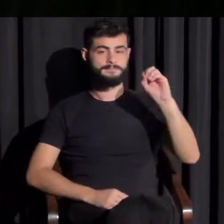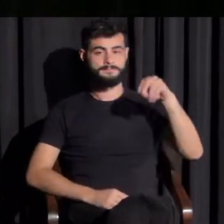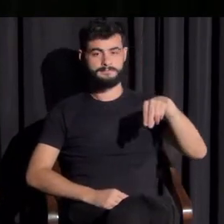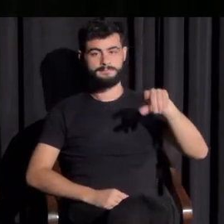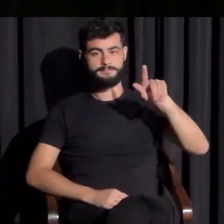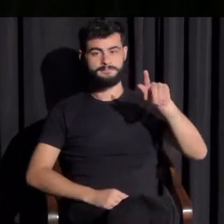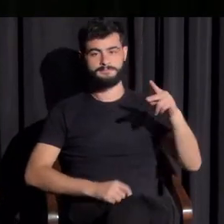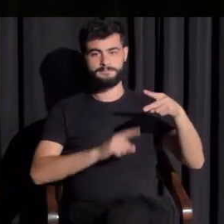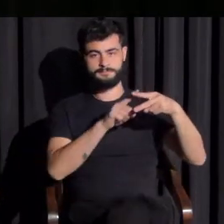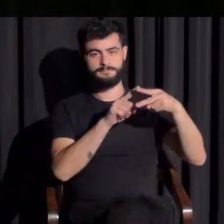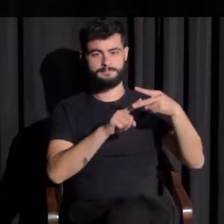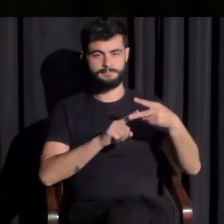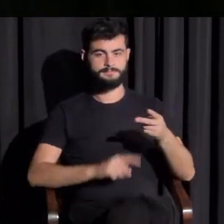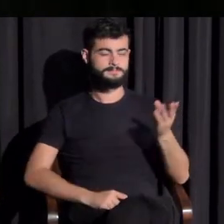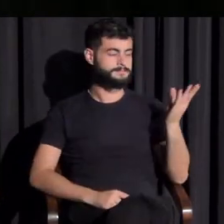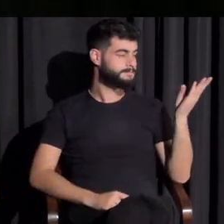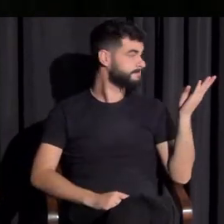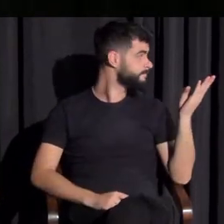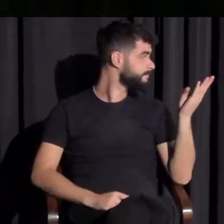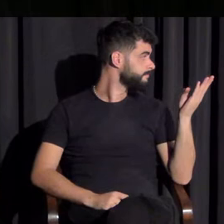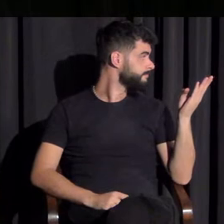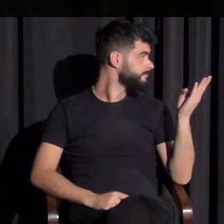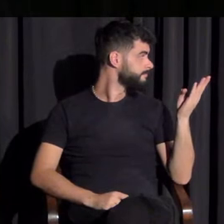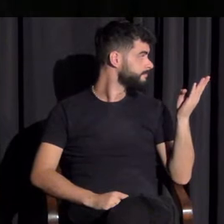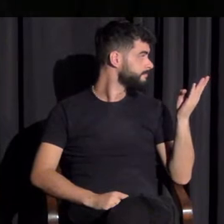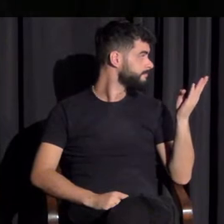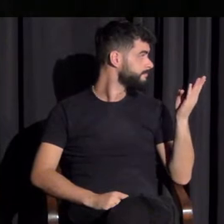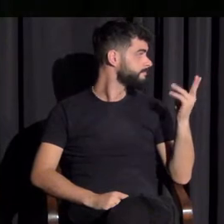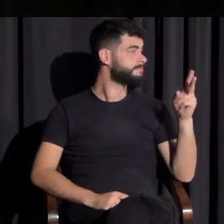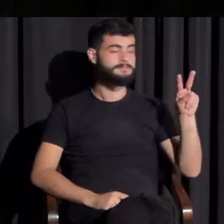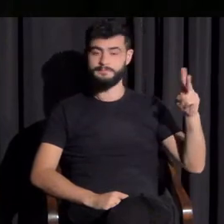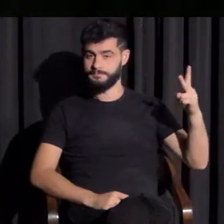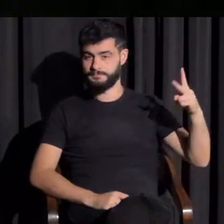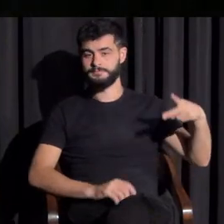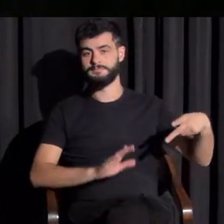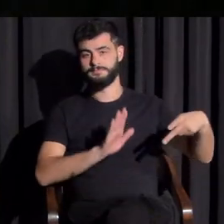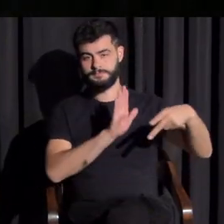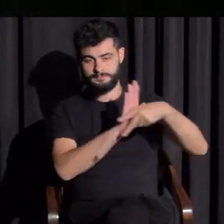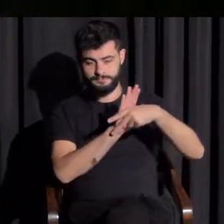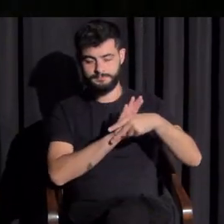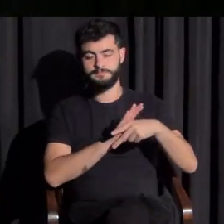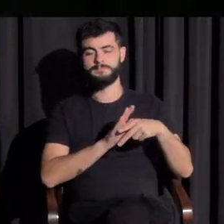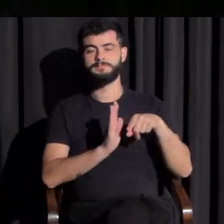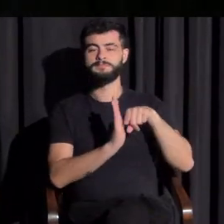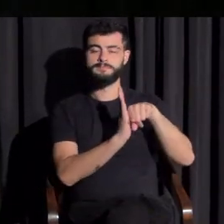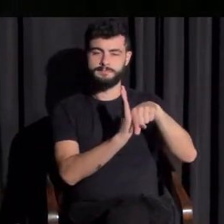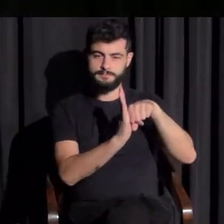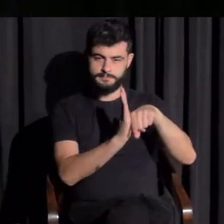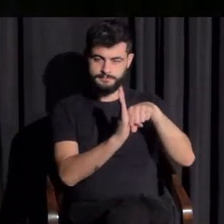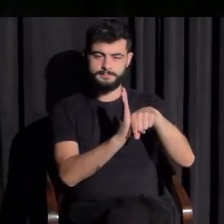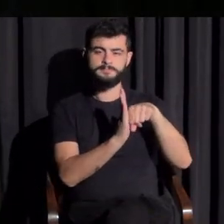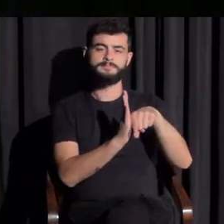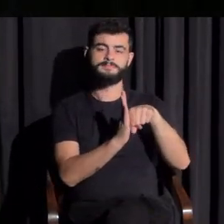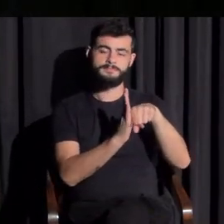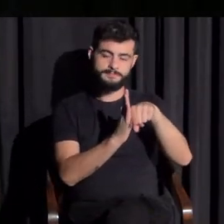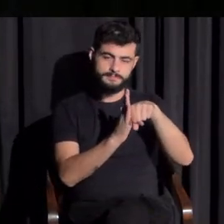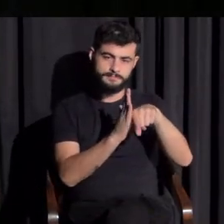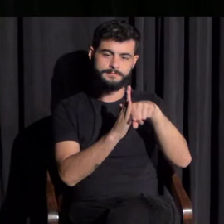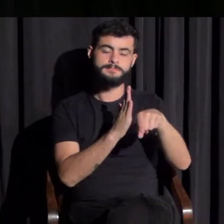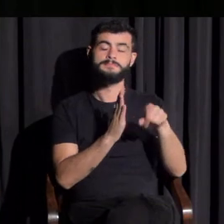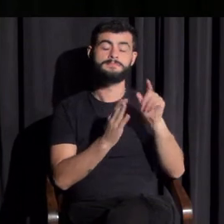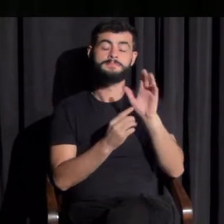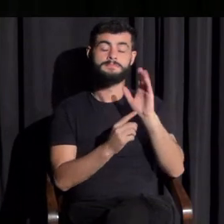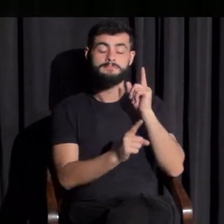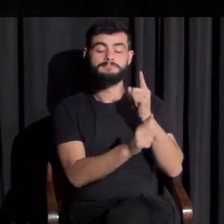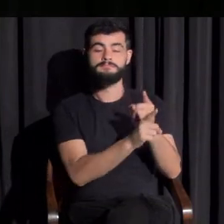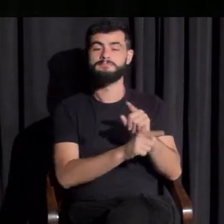Número e a Sempre Viva Organização Feminista, elas realizaram juntas uma pesquisa que aponta que 50%